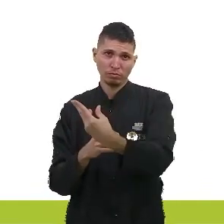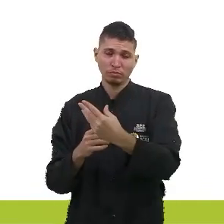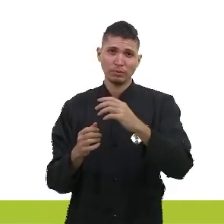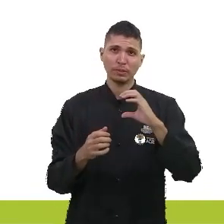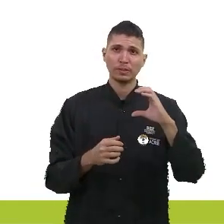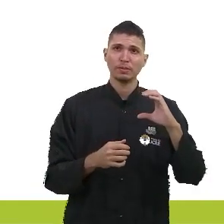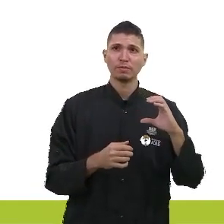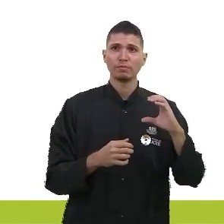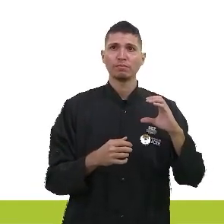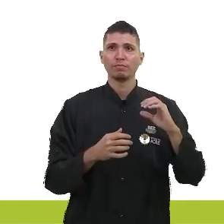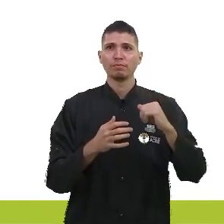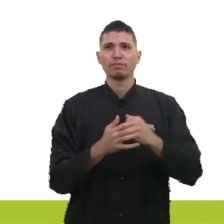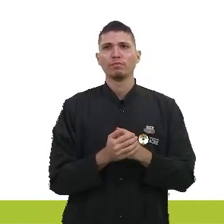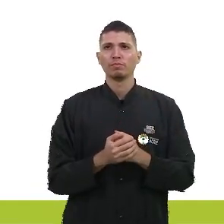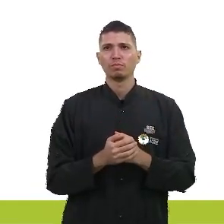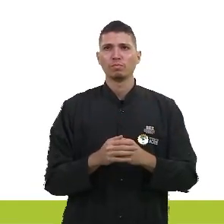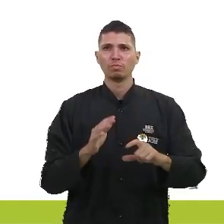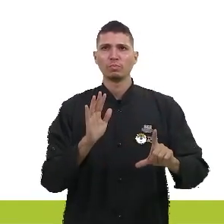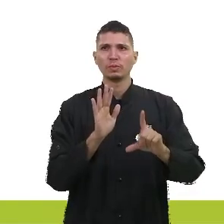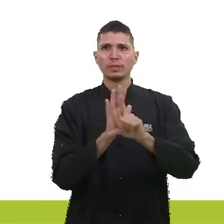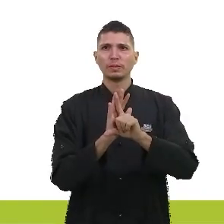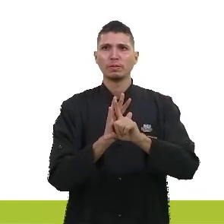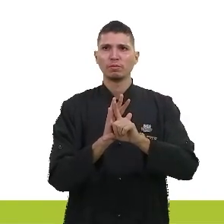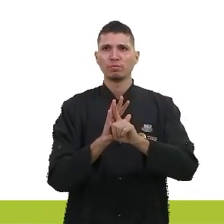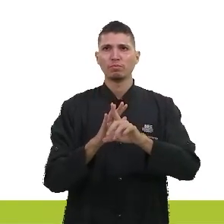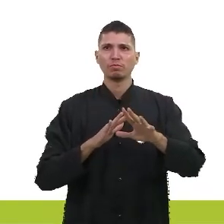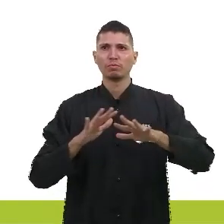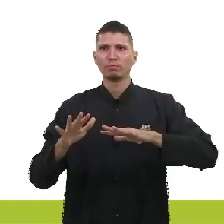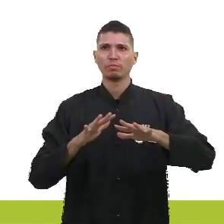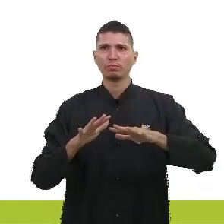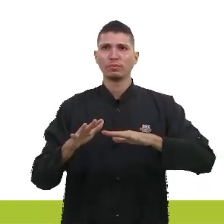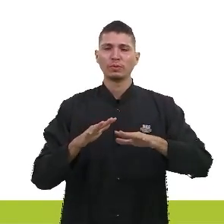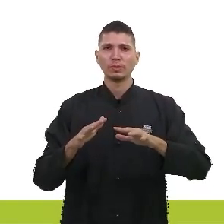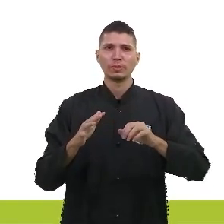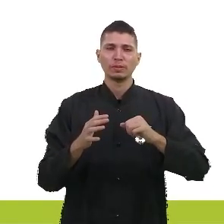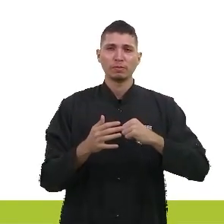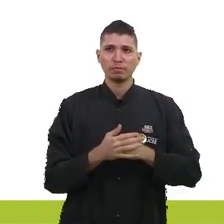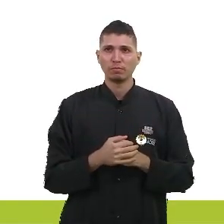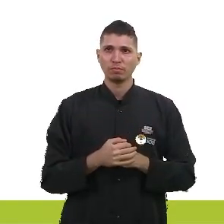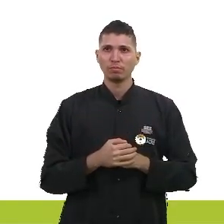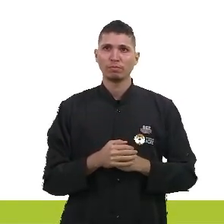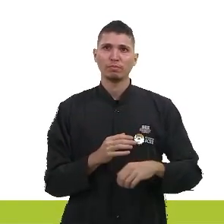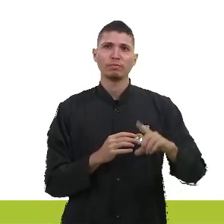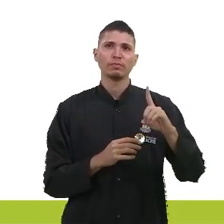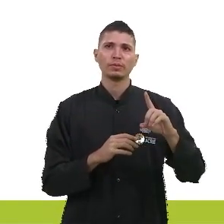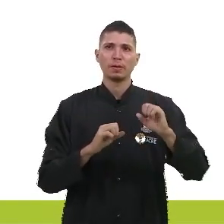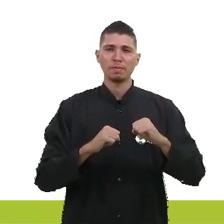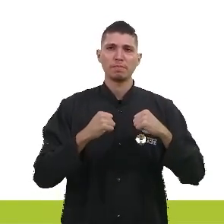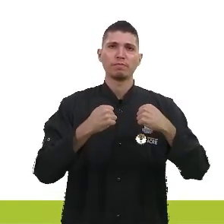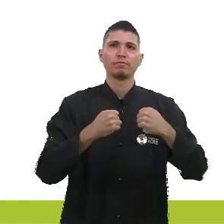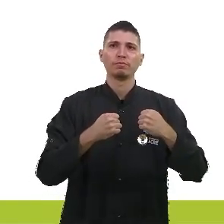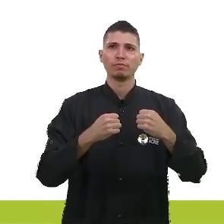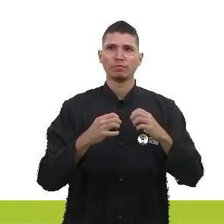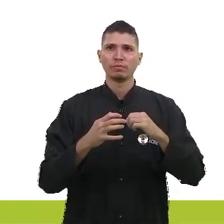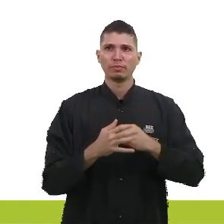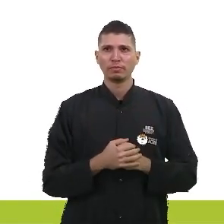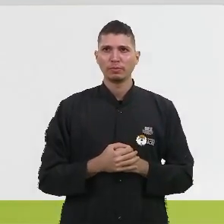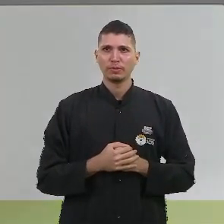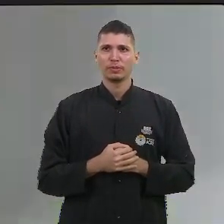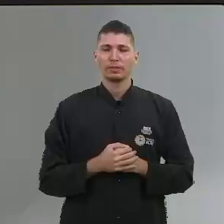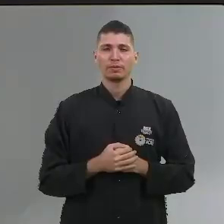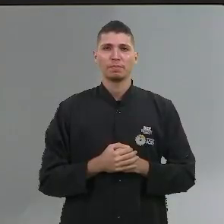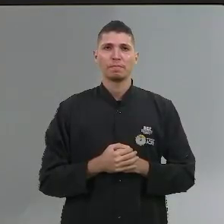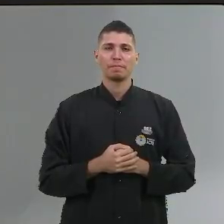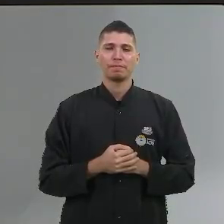na D, força de atrito exercida pelo obstáculo e E, princípio fundamental da dinâmica. Olha